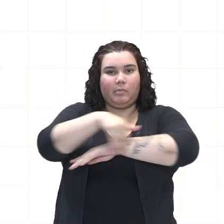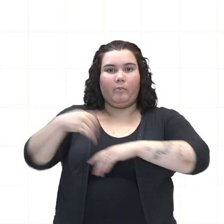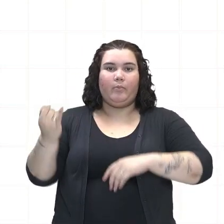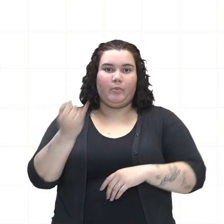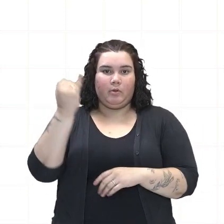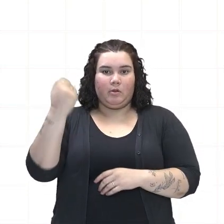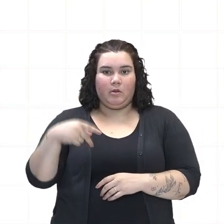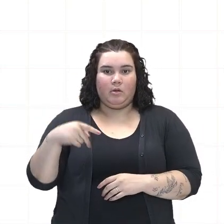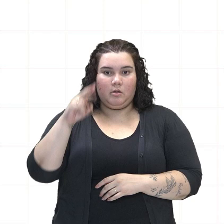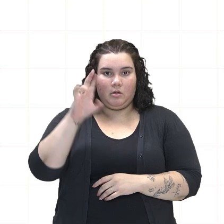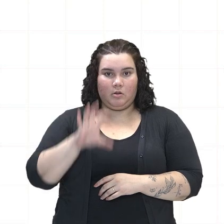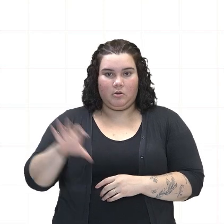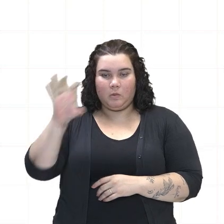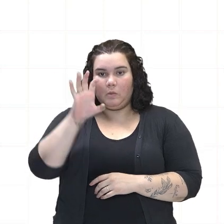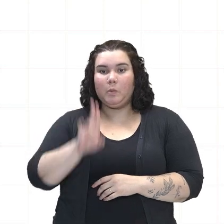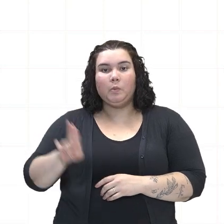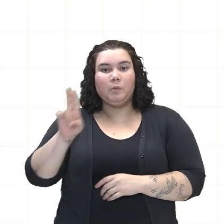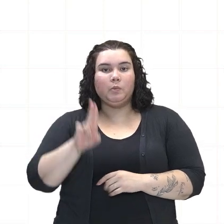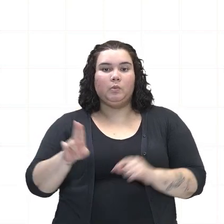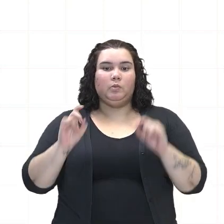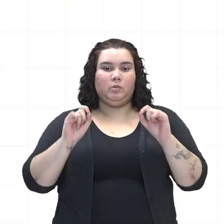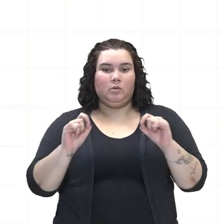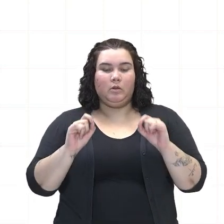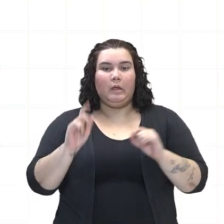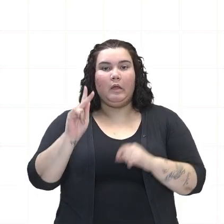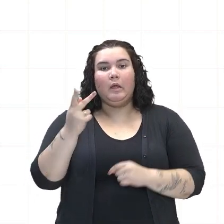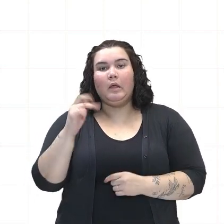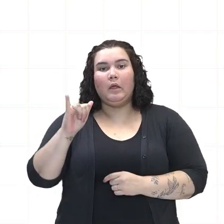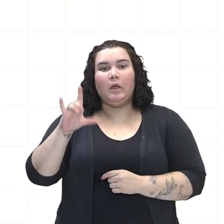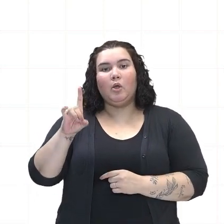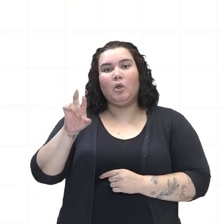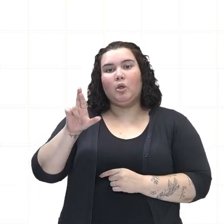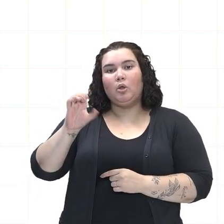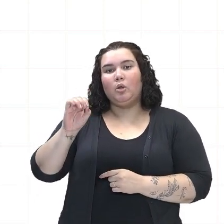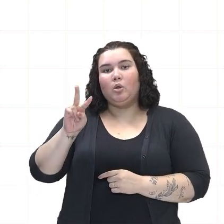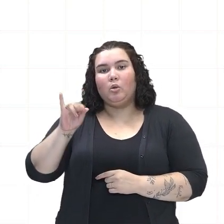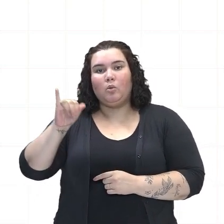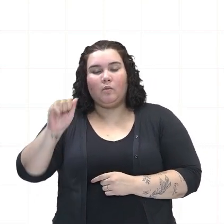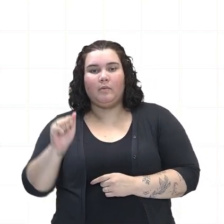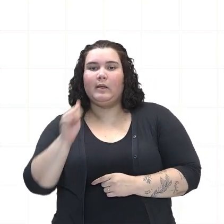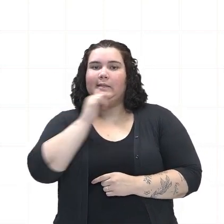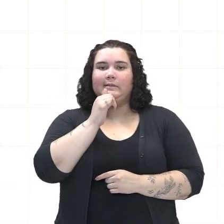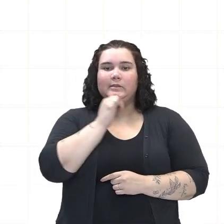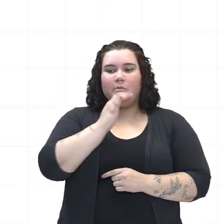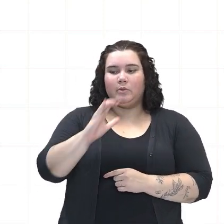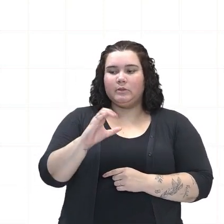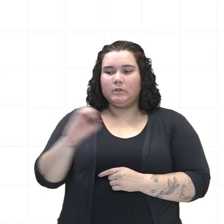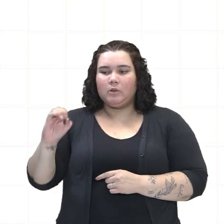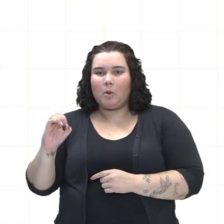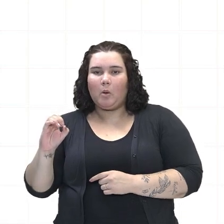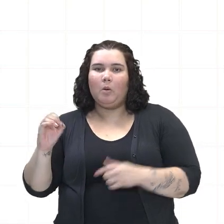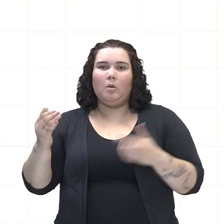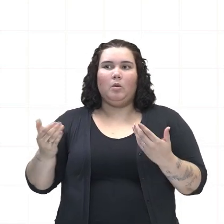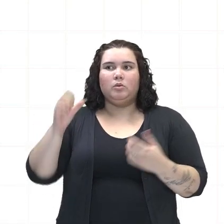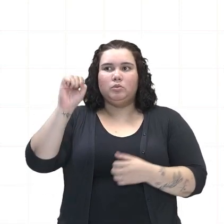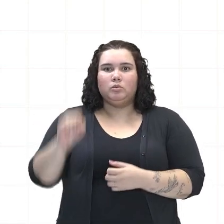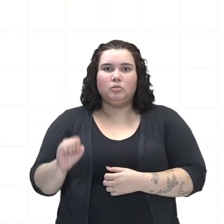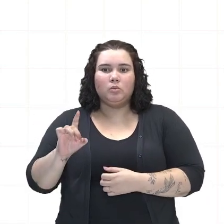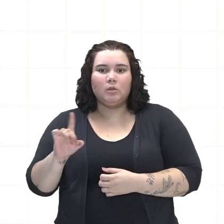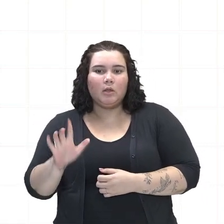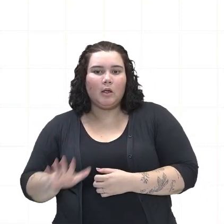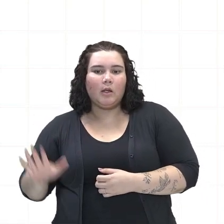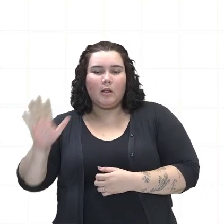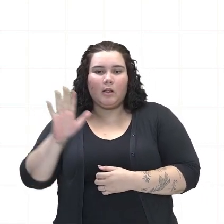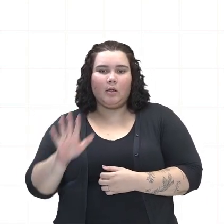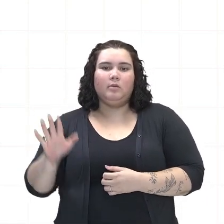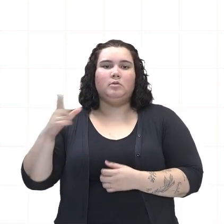nossa região ainda se utiliza muito as hidrovias. Né? Então o que é produzido no centro-oeste, o que é produzido no sudeste, vem para